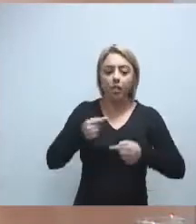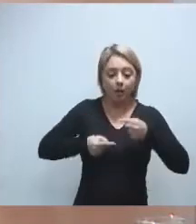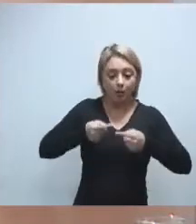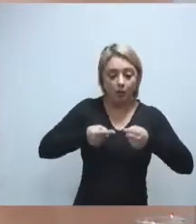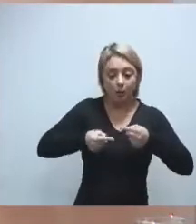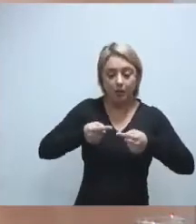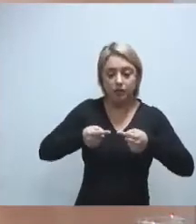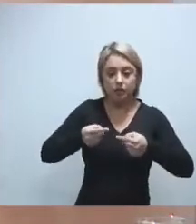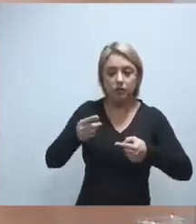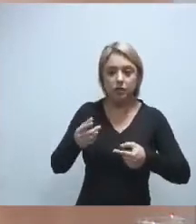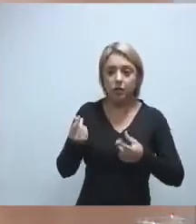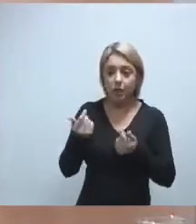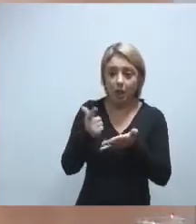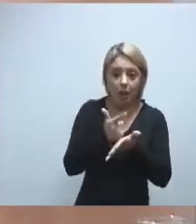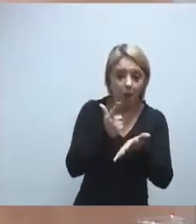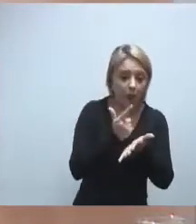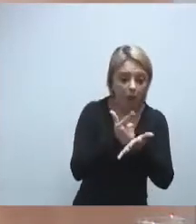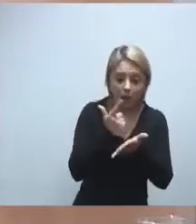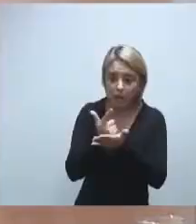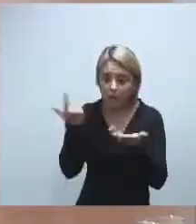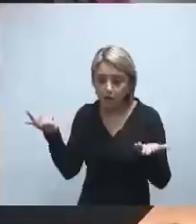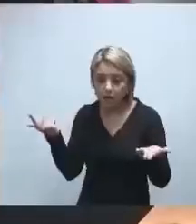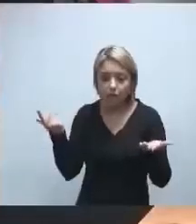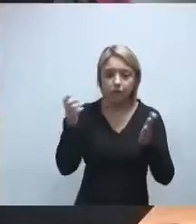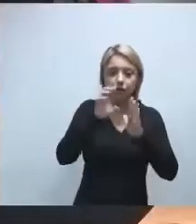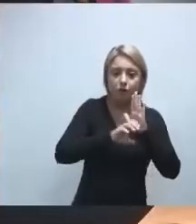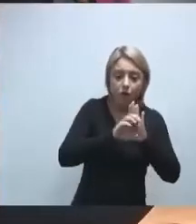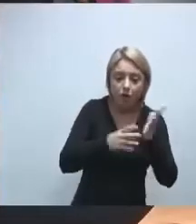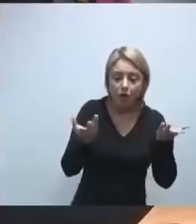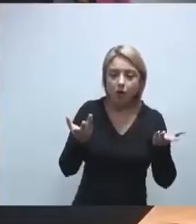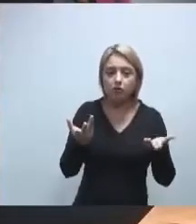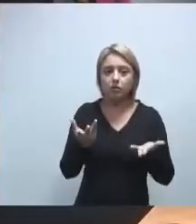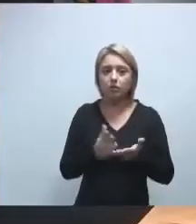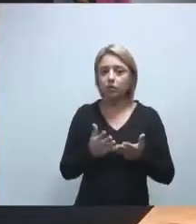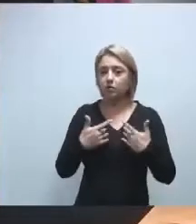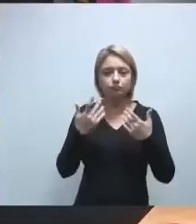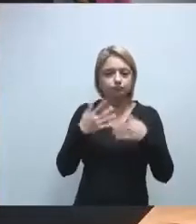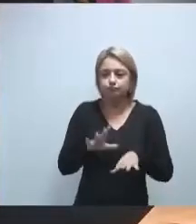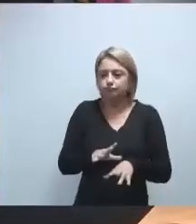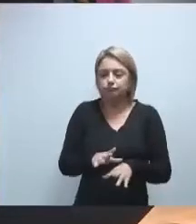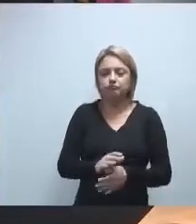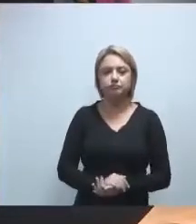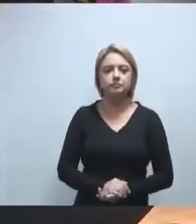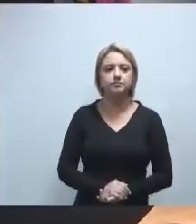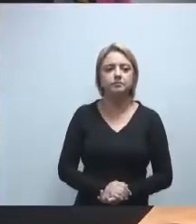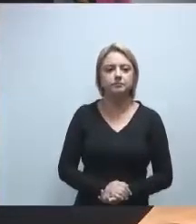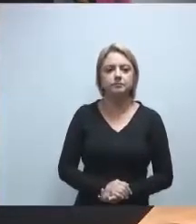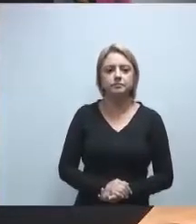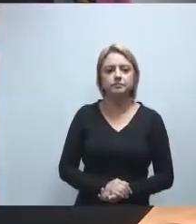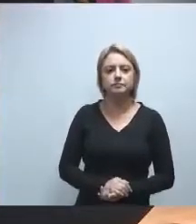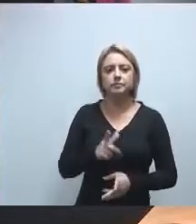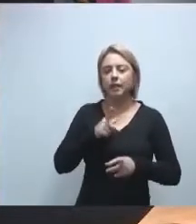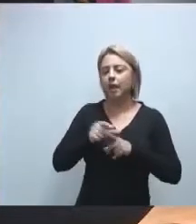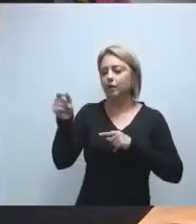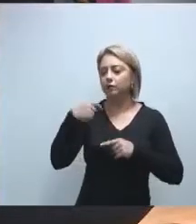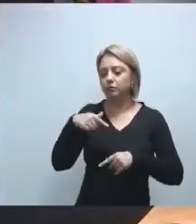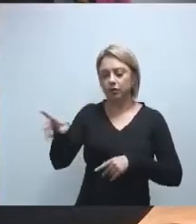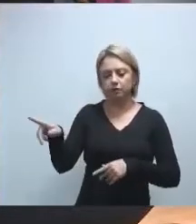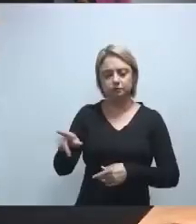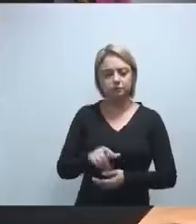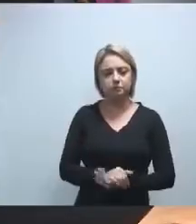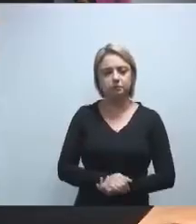tipo você chega cheio de livro dá mal num balé aí eu fui embora